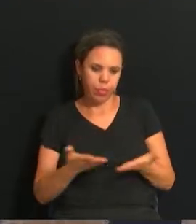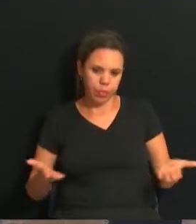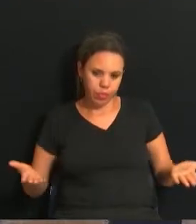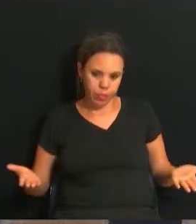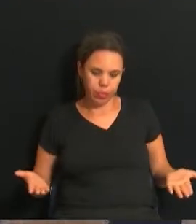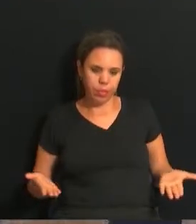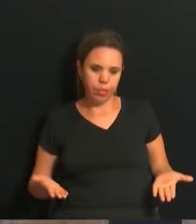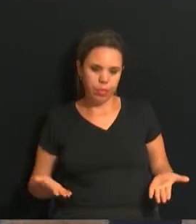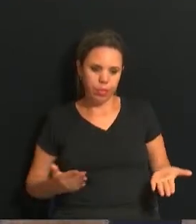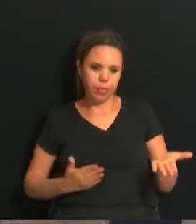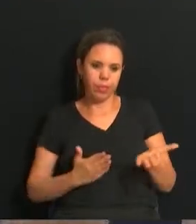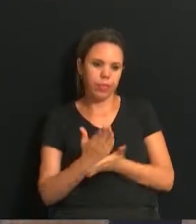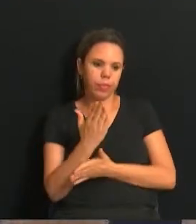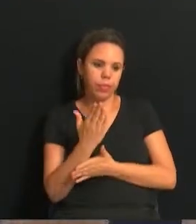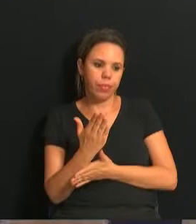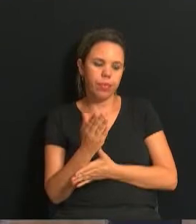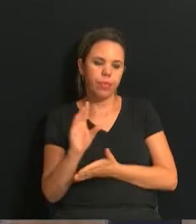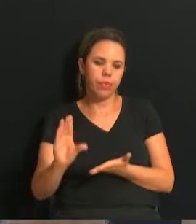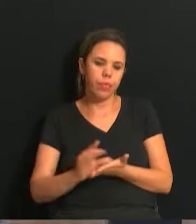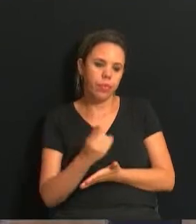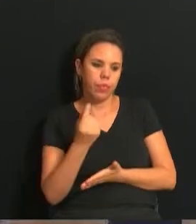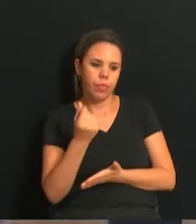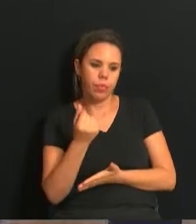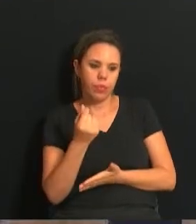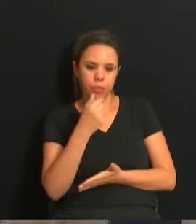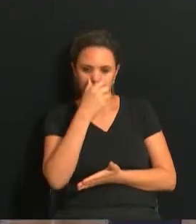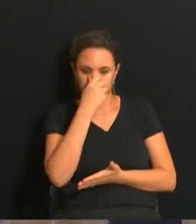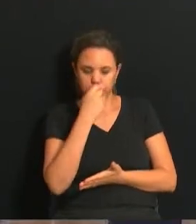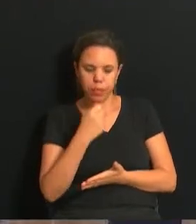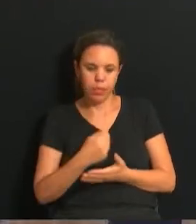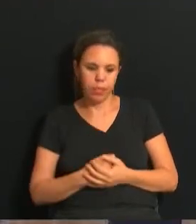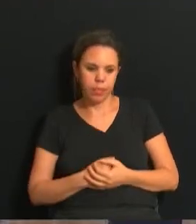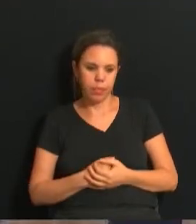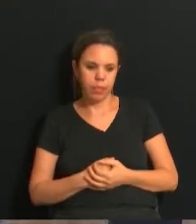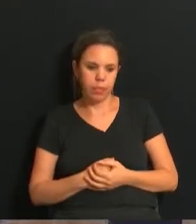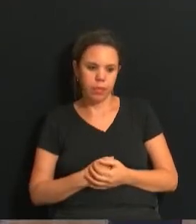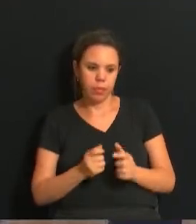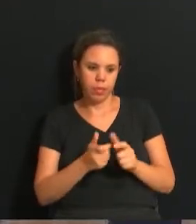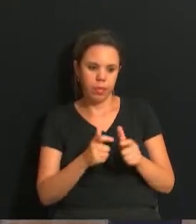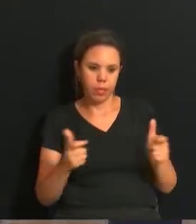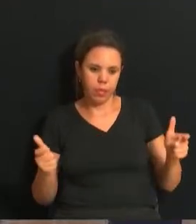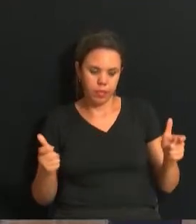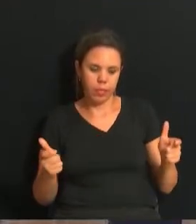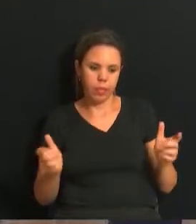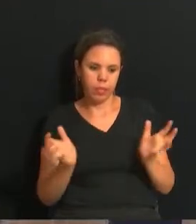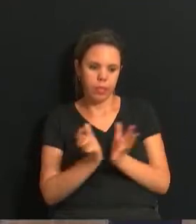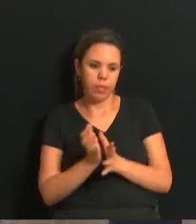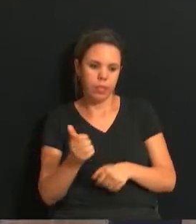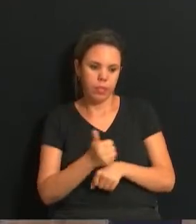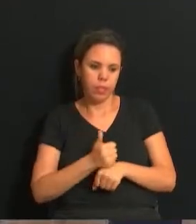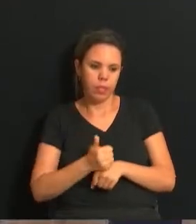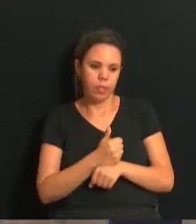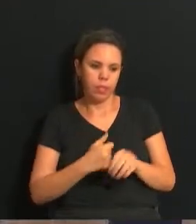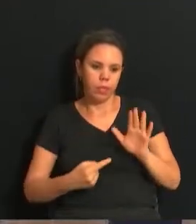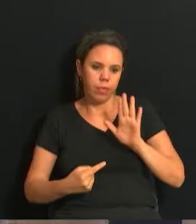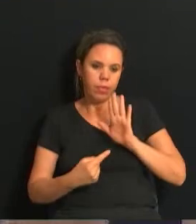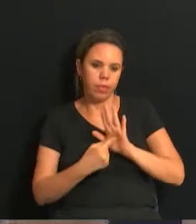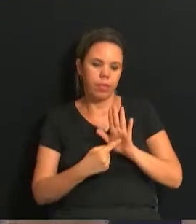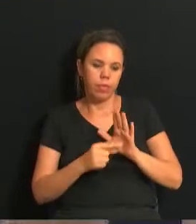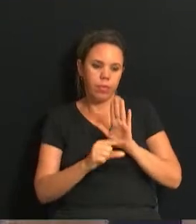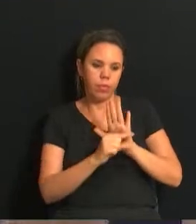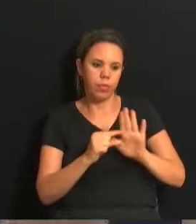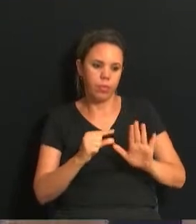gente aprovasse a destinação de verbas específicas para ampliação da equipe do SEAMO. Apresentamos emendas